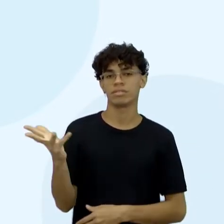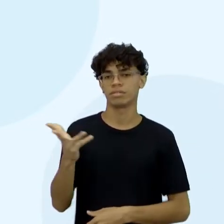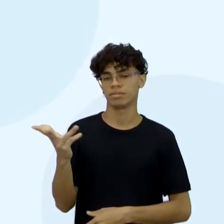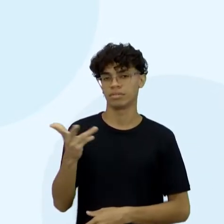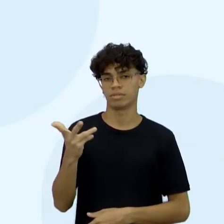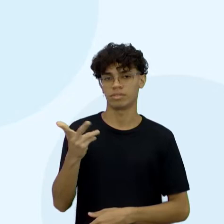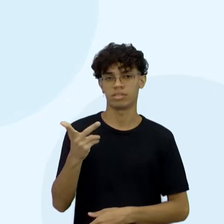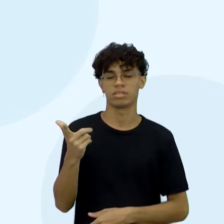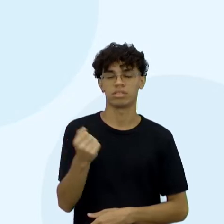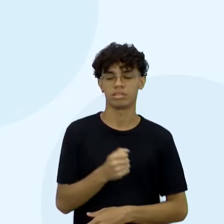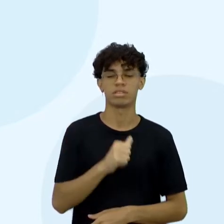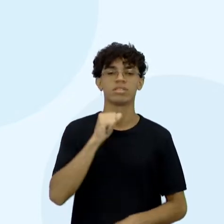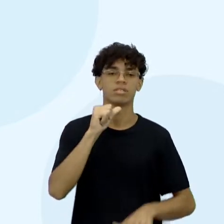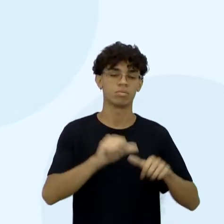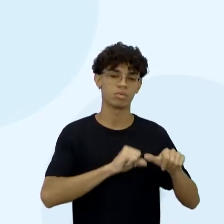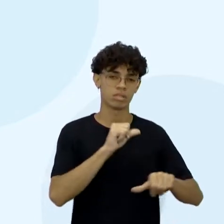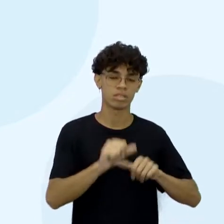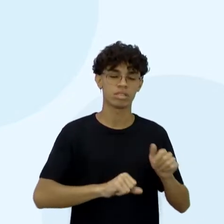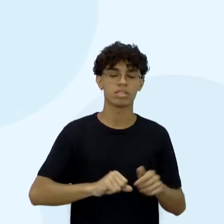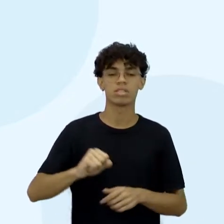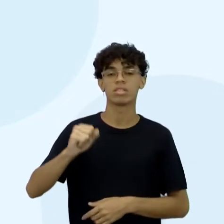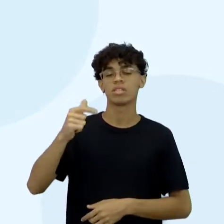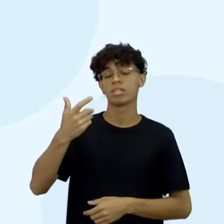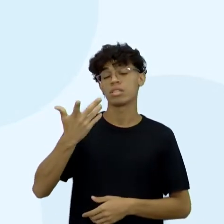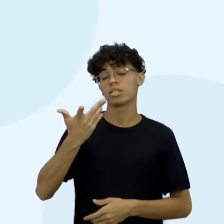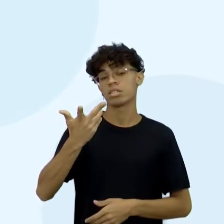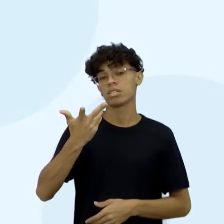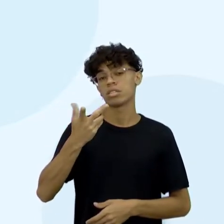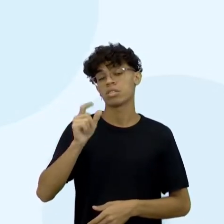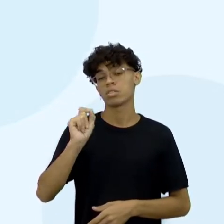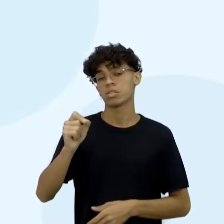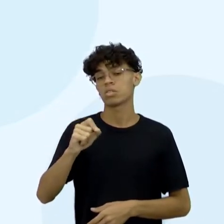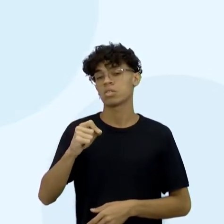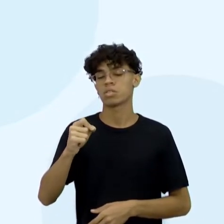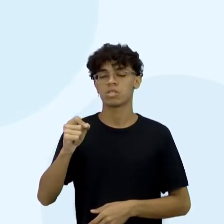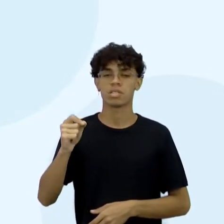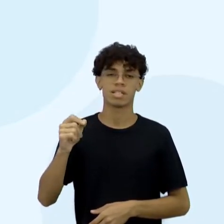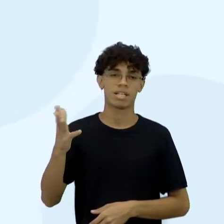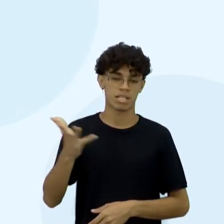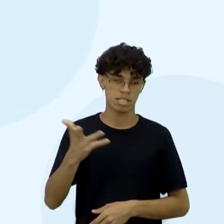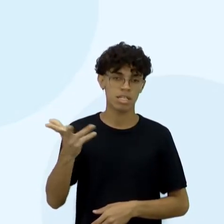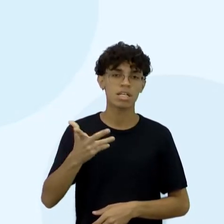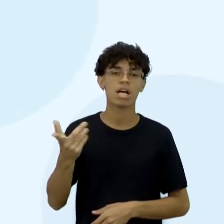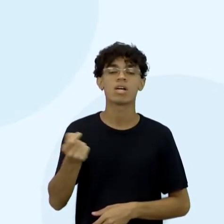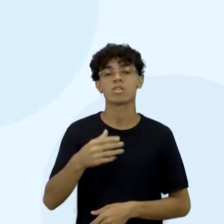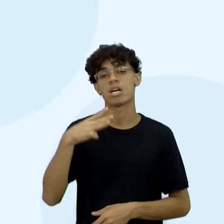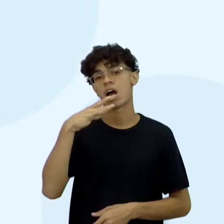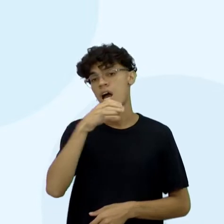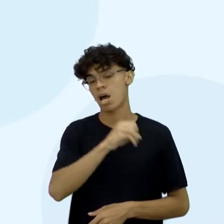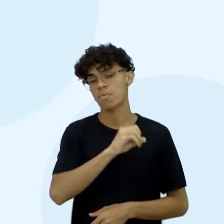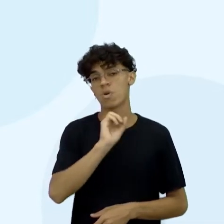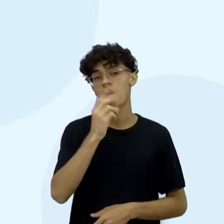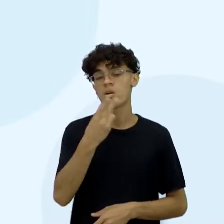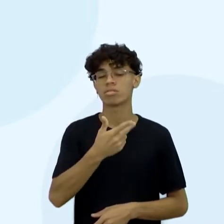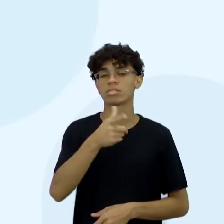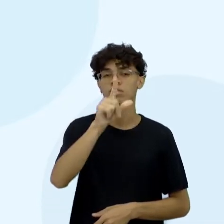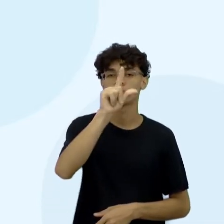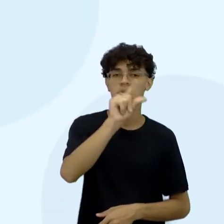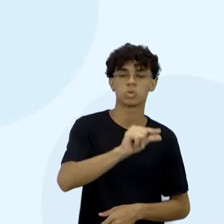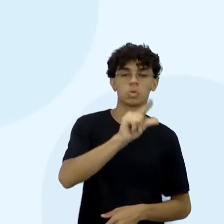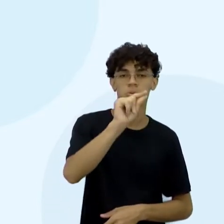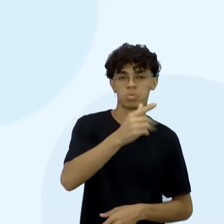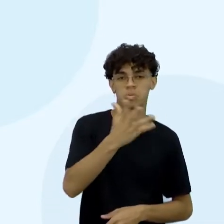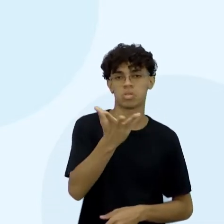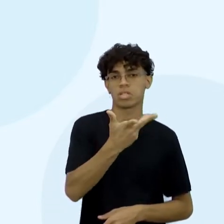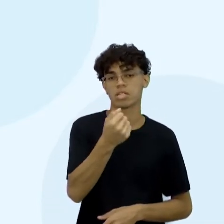sofrendo aumentos, a gente fala que a gente está acelerando, o movimento é acelerado. Agora, quando a velocidade sofre reduções, né? A